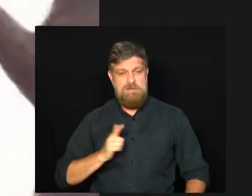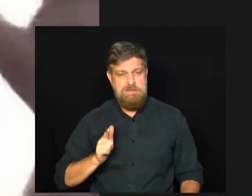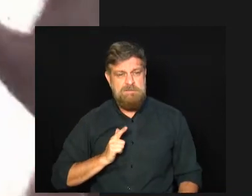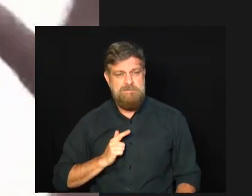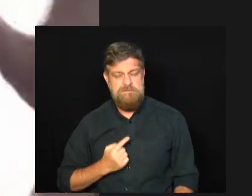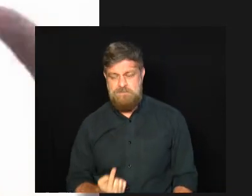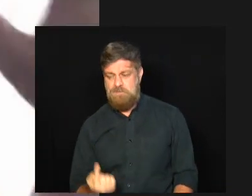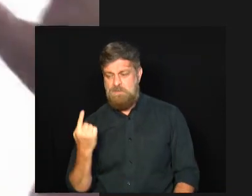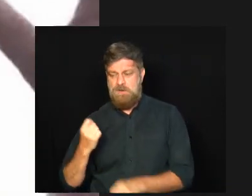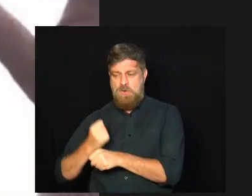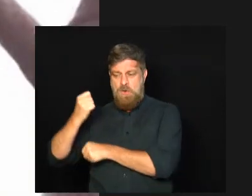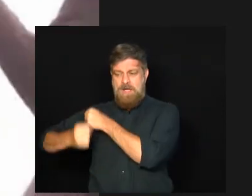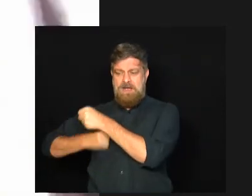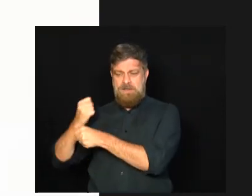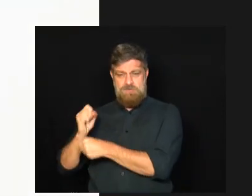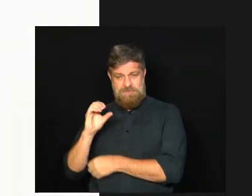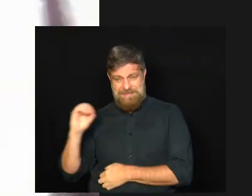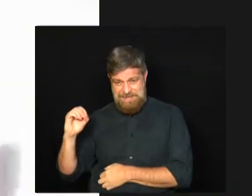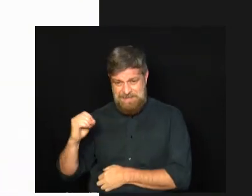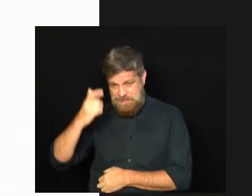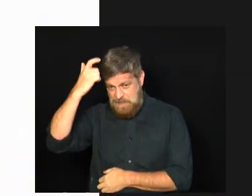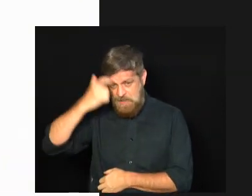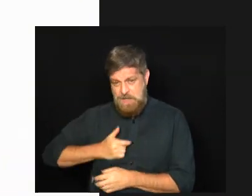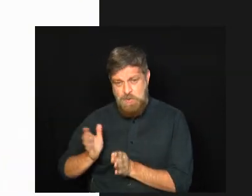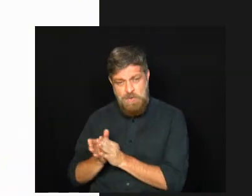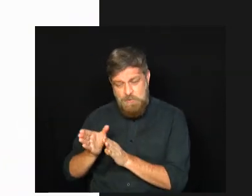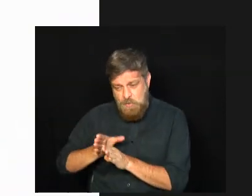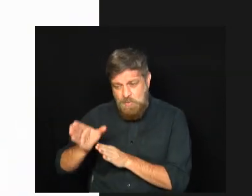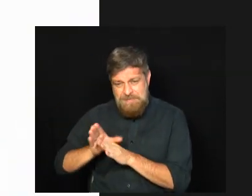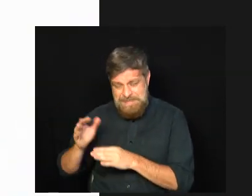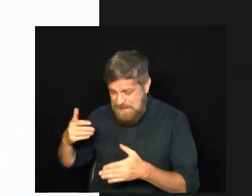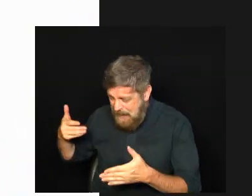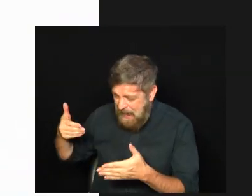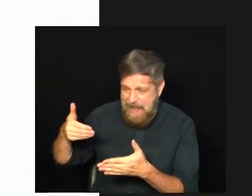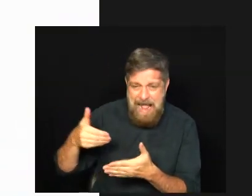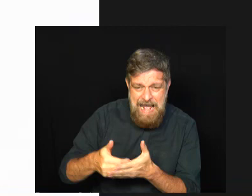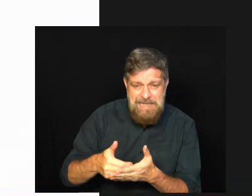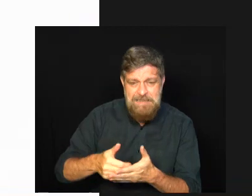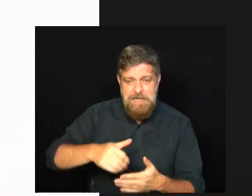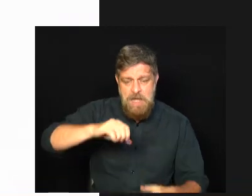no final dos anos 80, eu fui conselheira do Estado até 92,